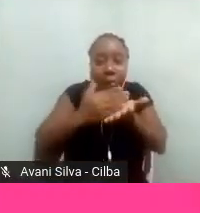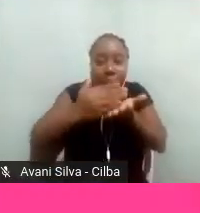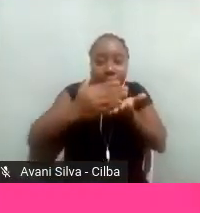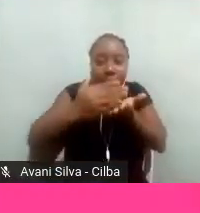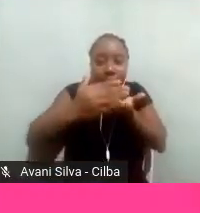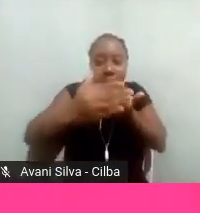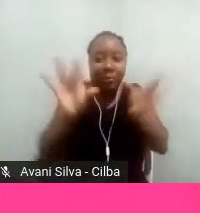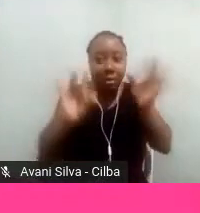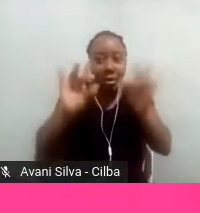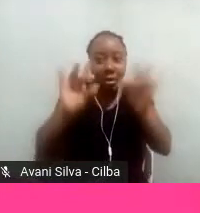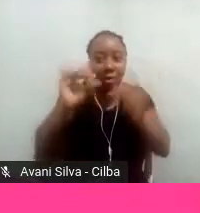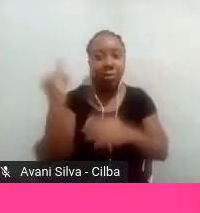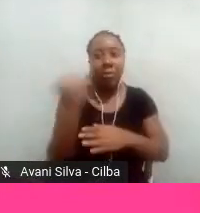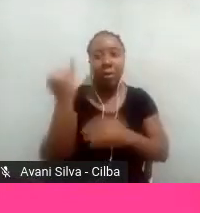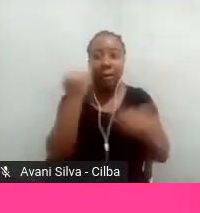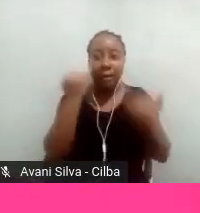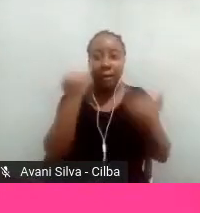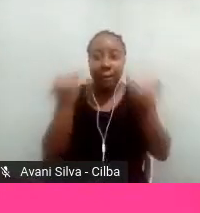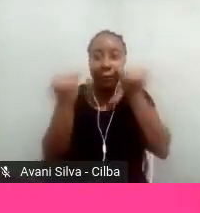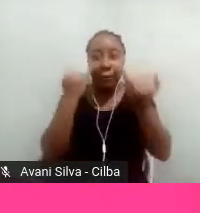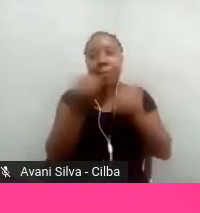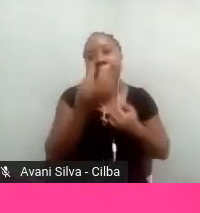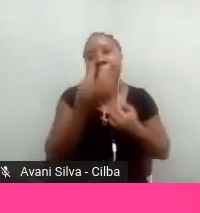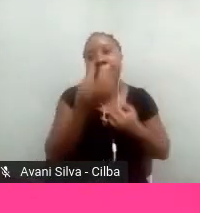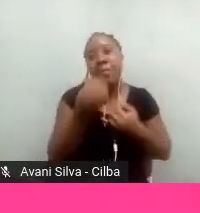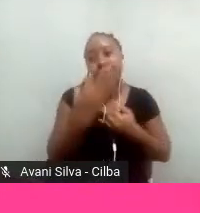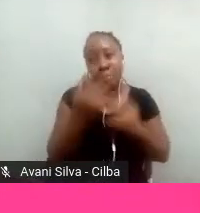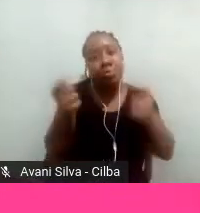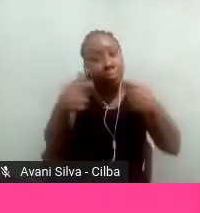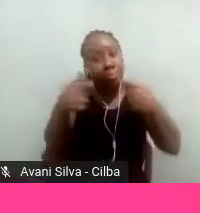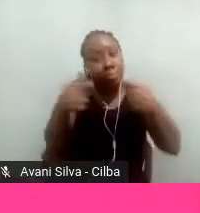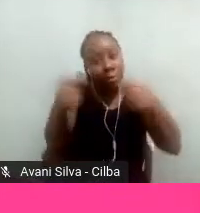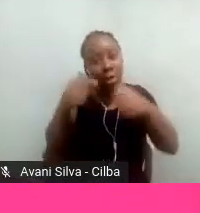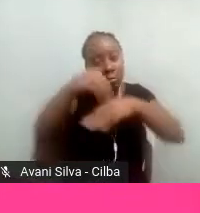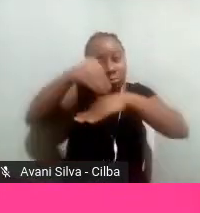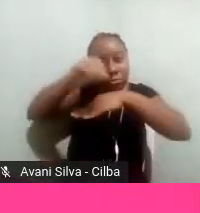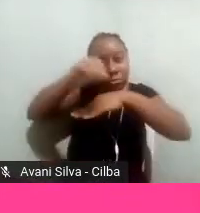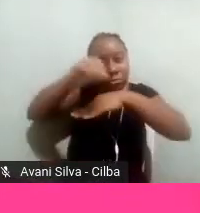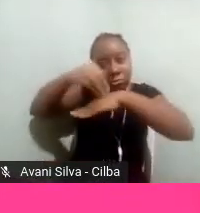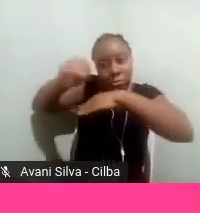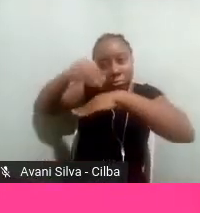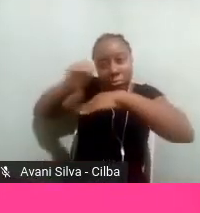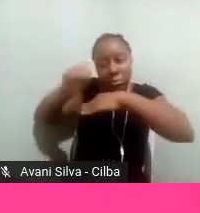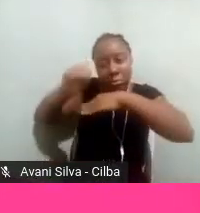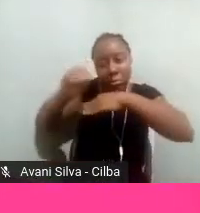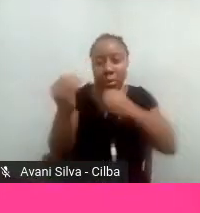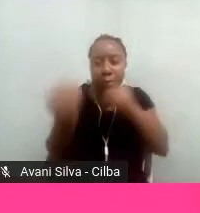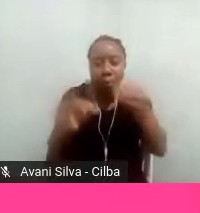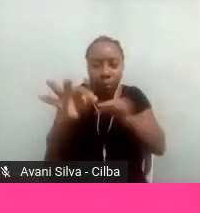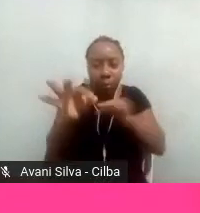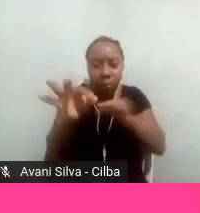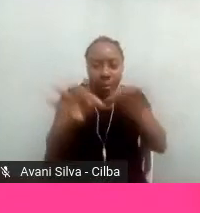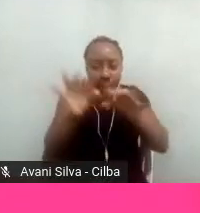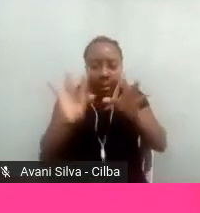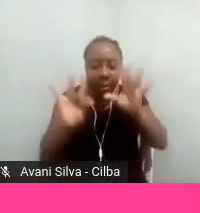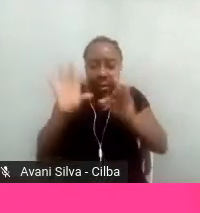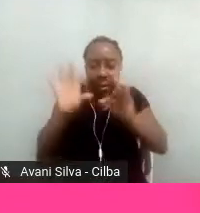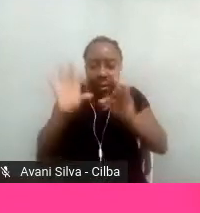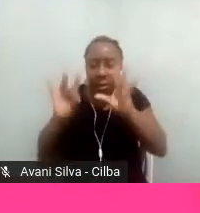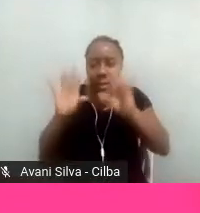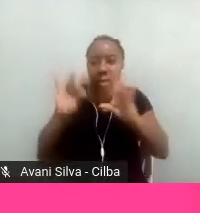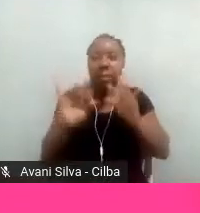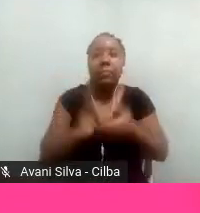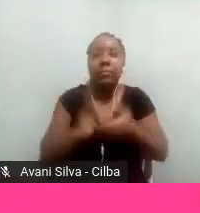importante, que tem informações boas ali para compartilhar com vocês sobre o processo de colar, tá? Eu já vou